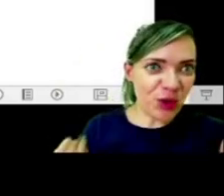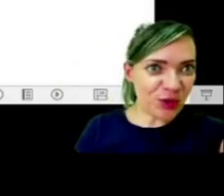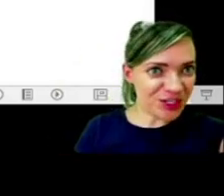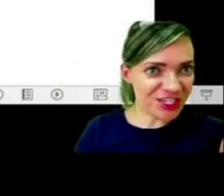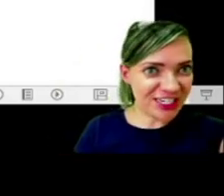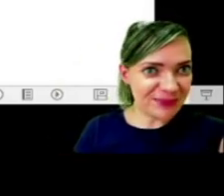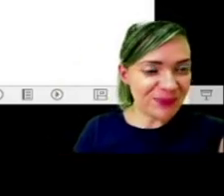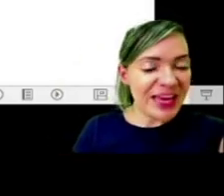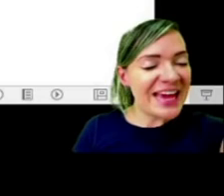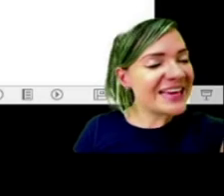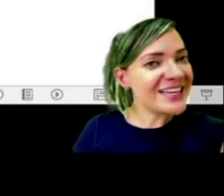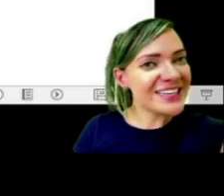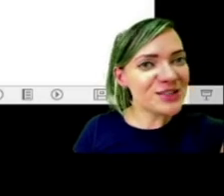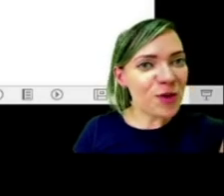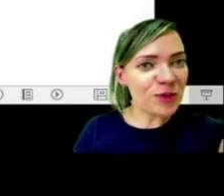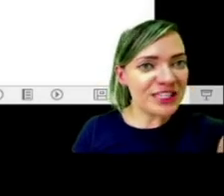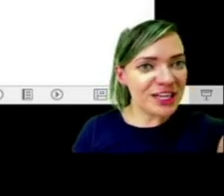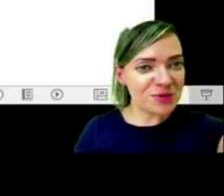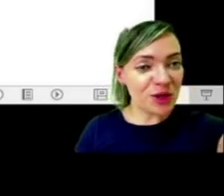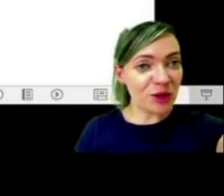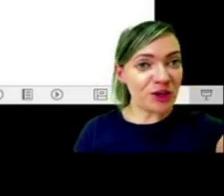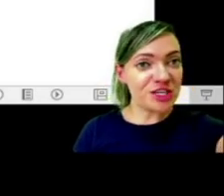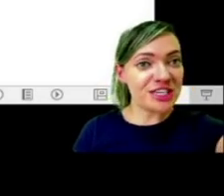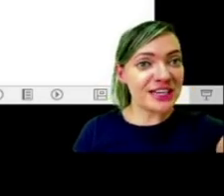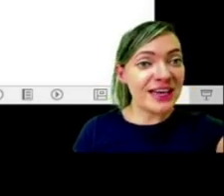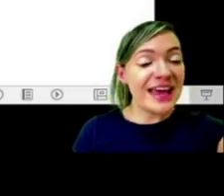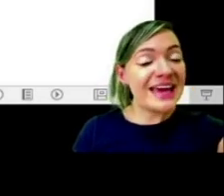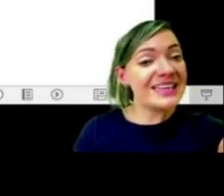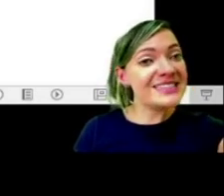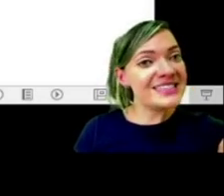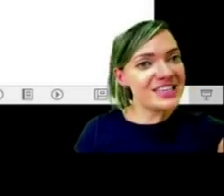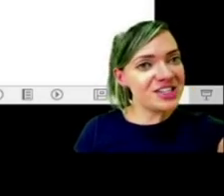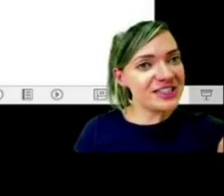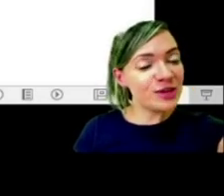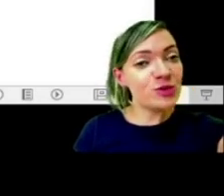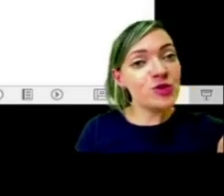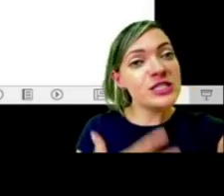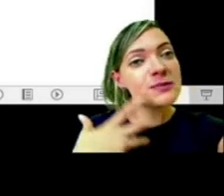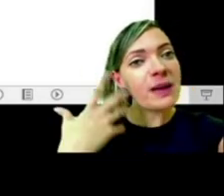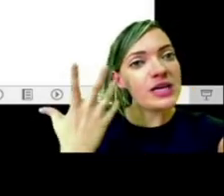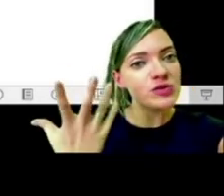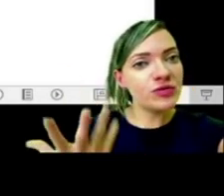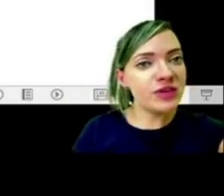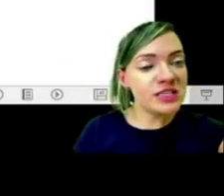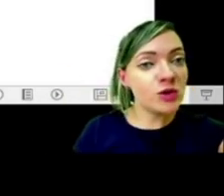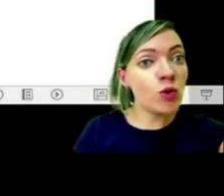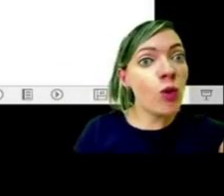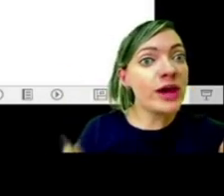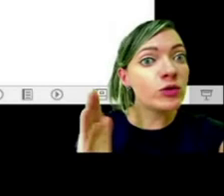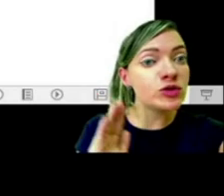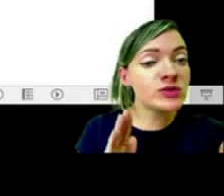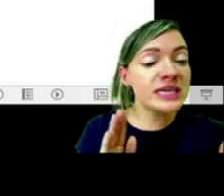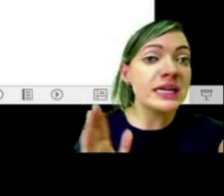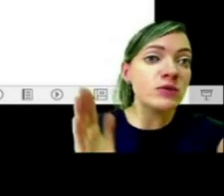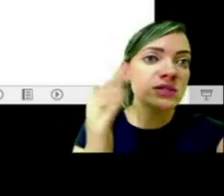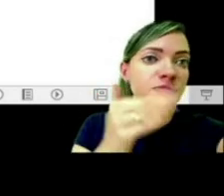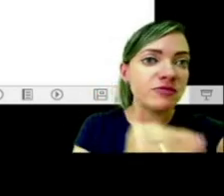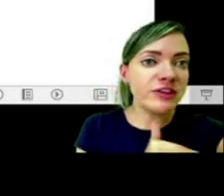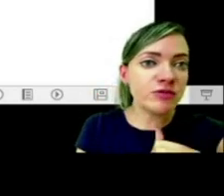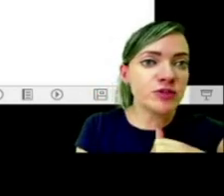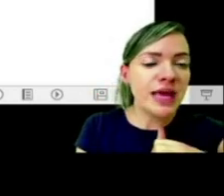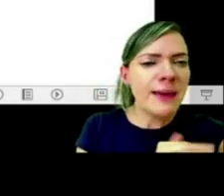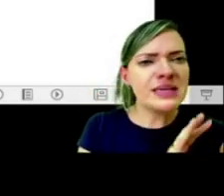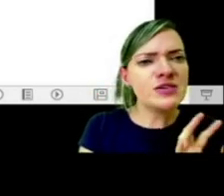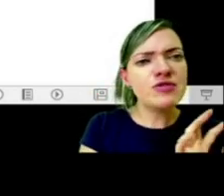comunidade biológica. É claro que essa comunidade biológica, ela existe dentro de um espaço físico com recursos que não